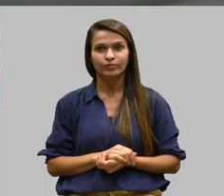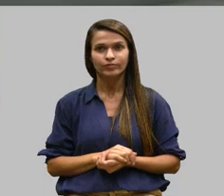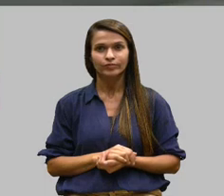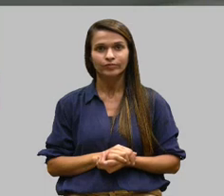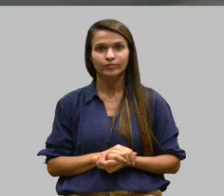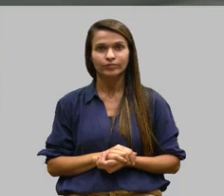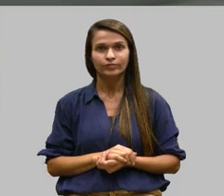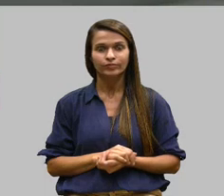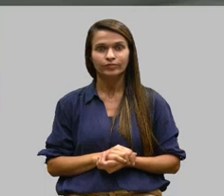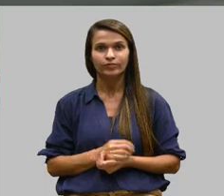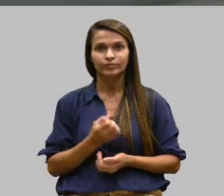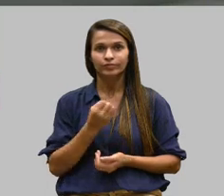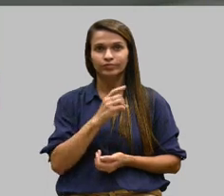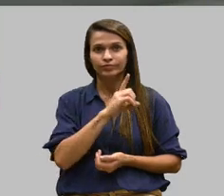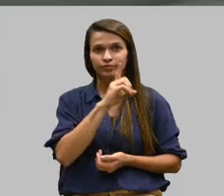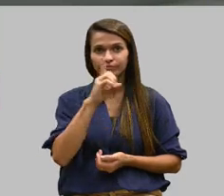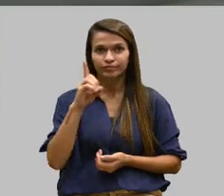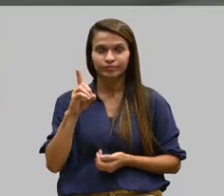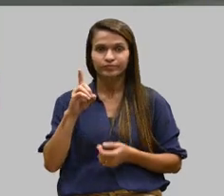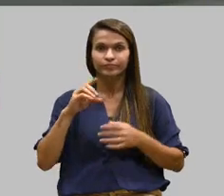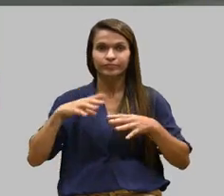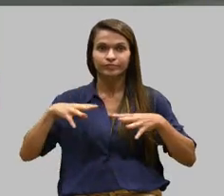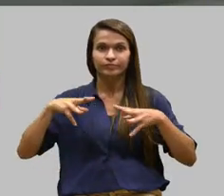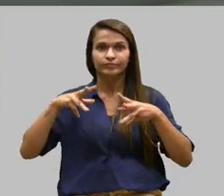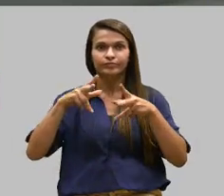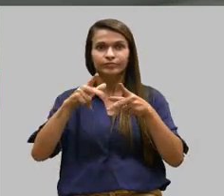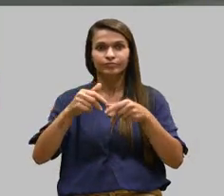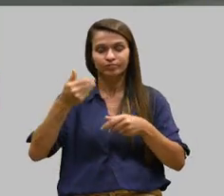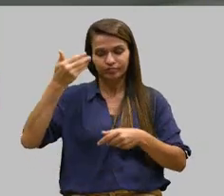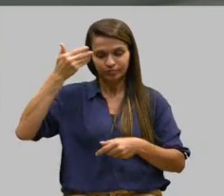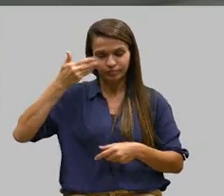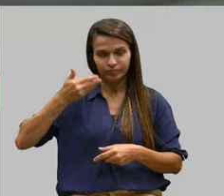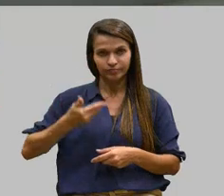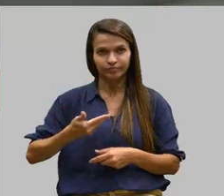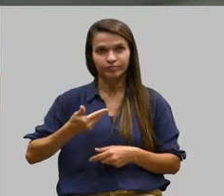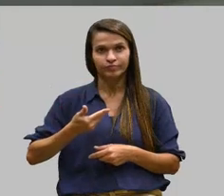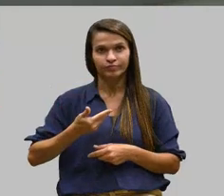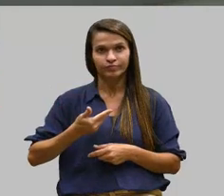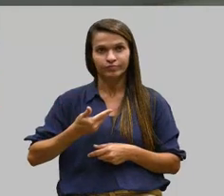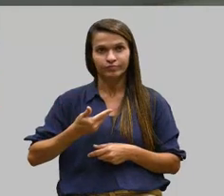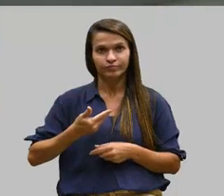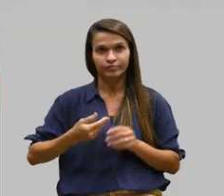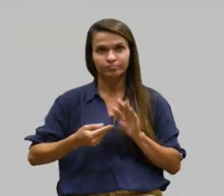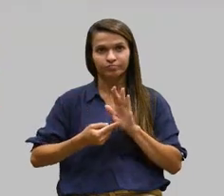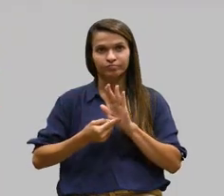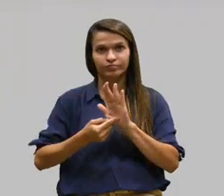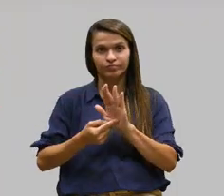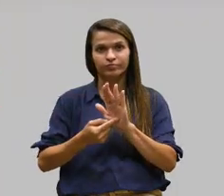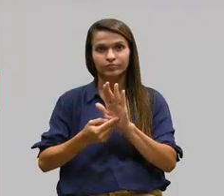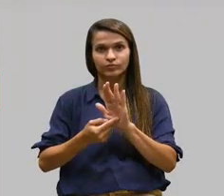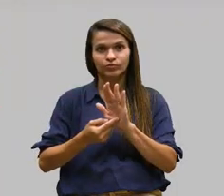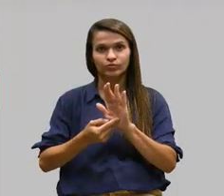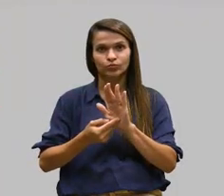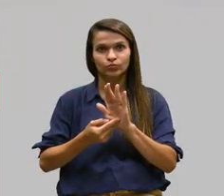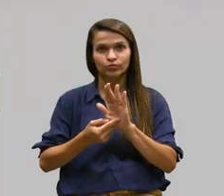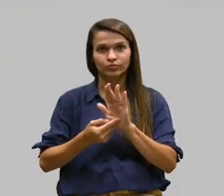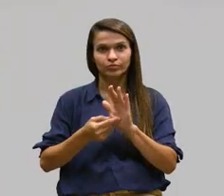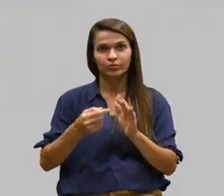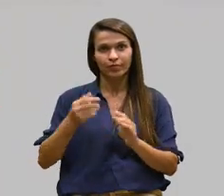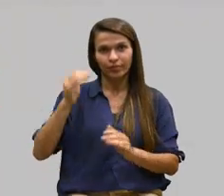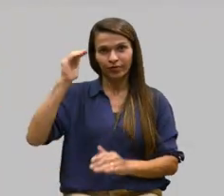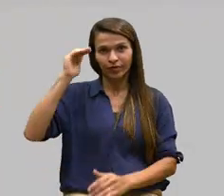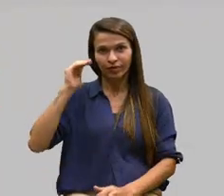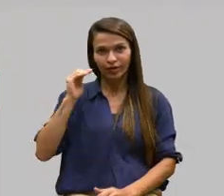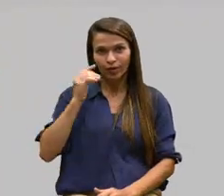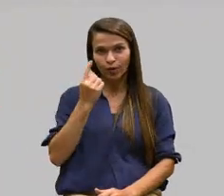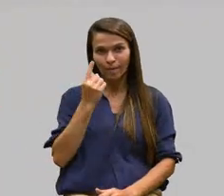Bom dia a todos é me apresentando né é baixa né um